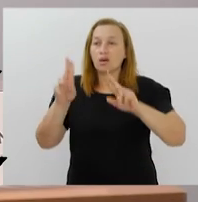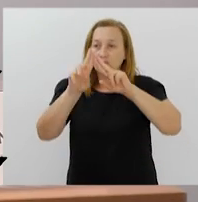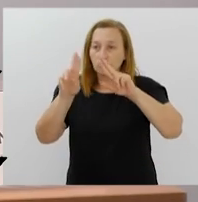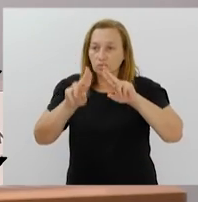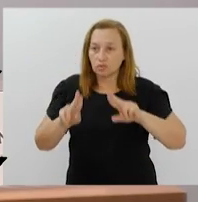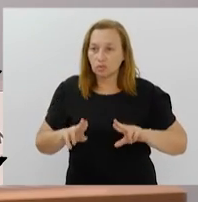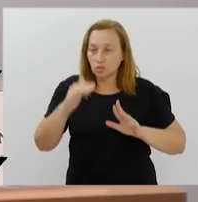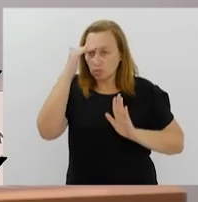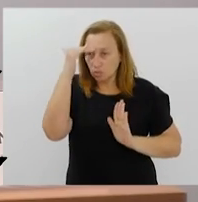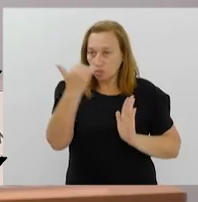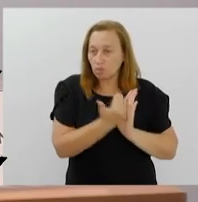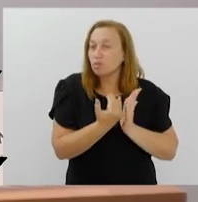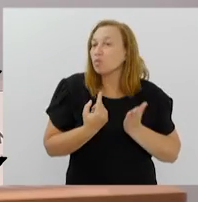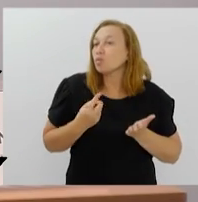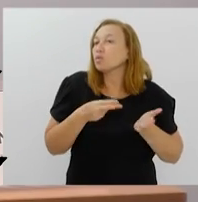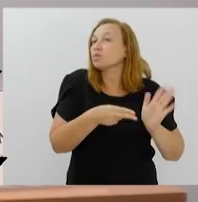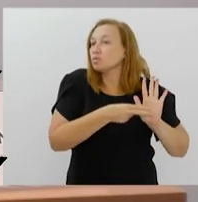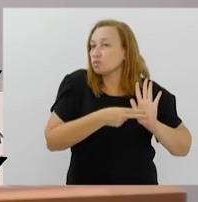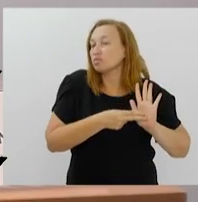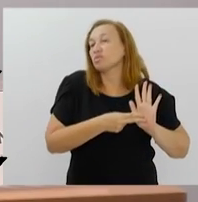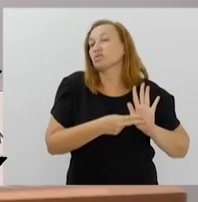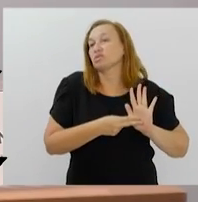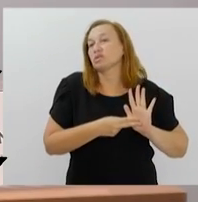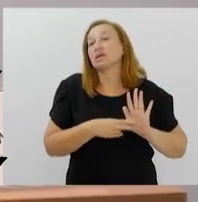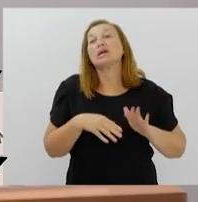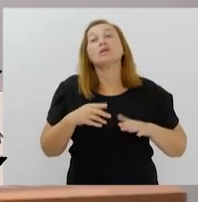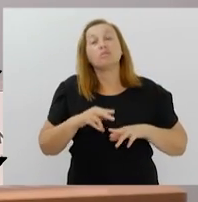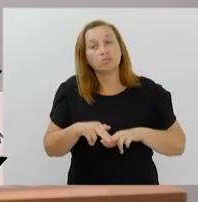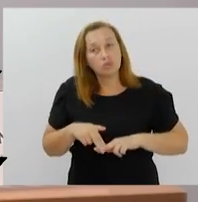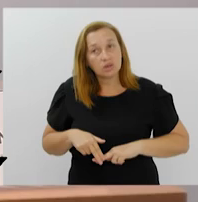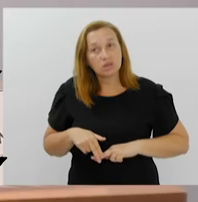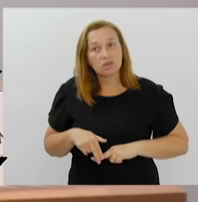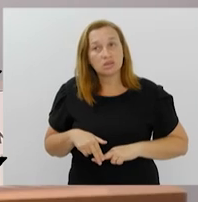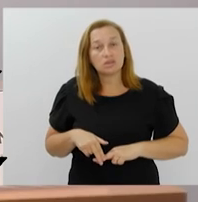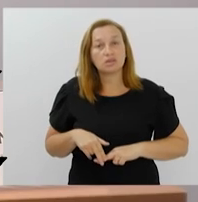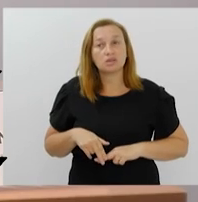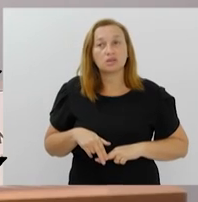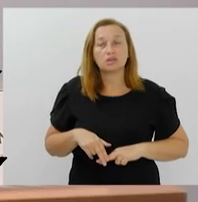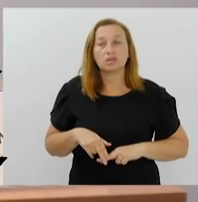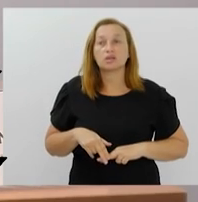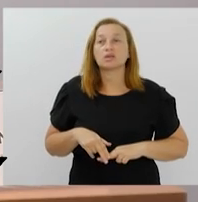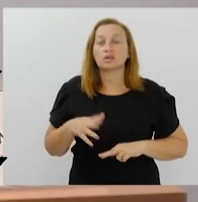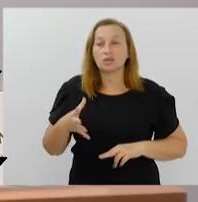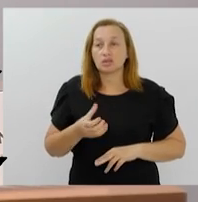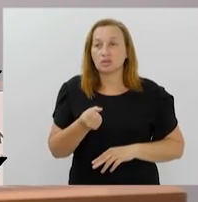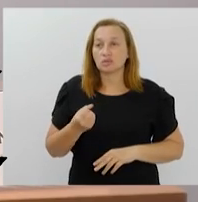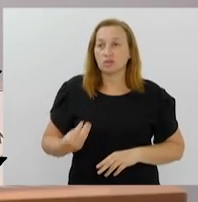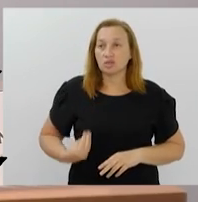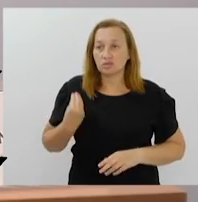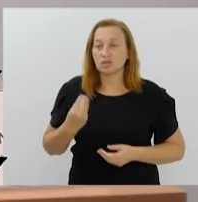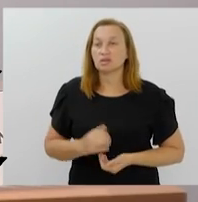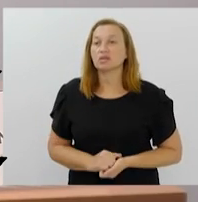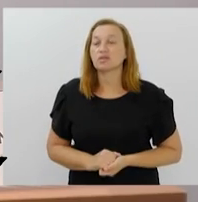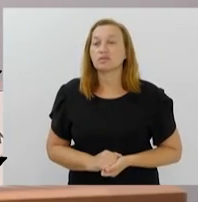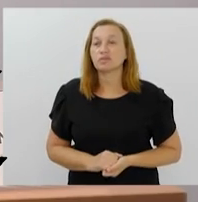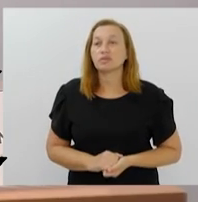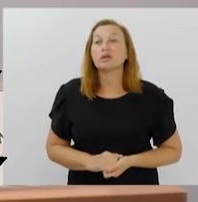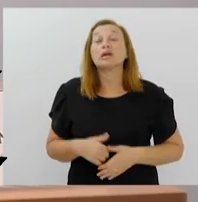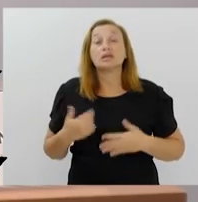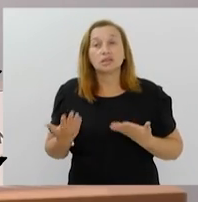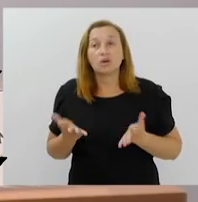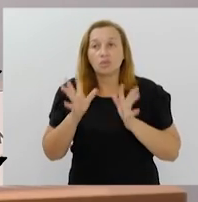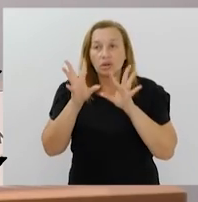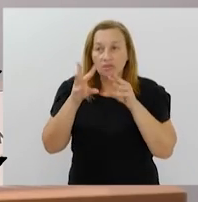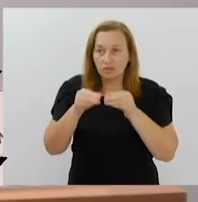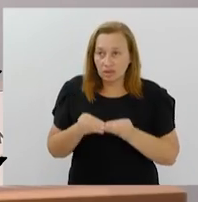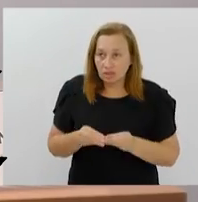o termo de compromisso que assumiu com esses entes por isso que ela assumiu essas vidas né então então só para concluir